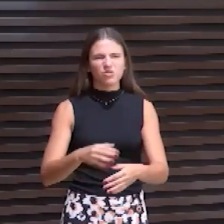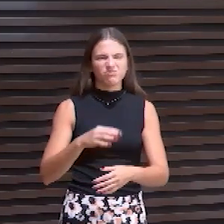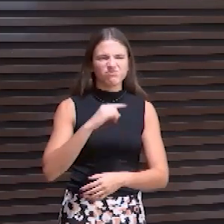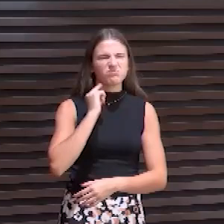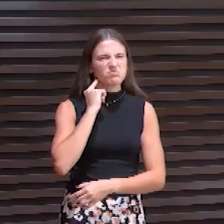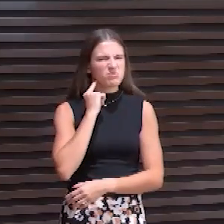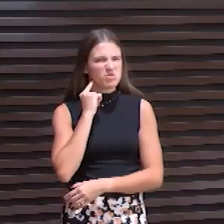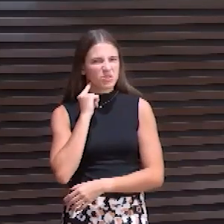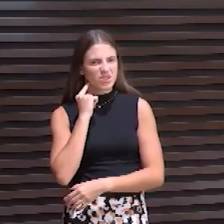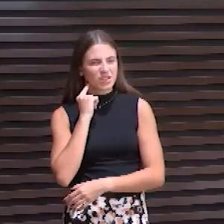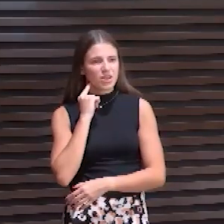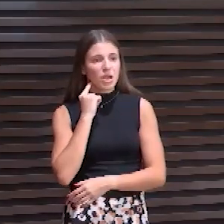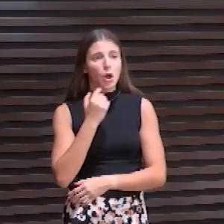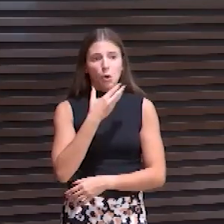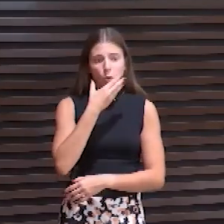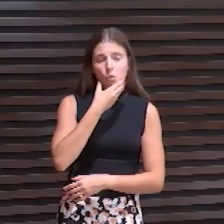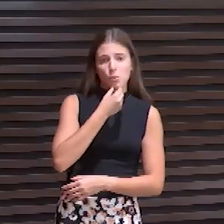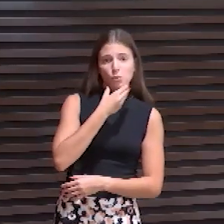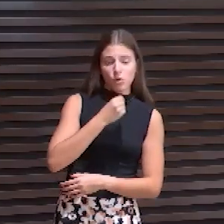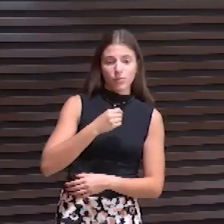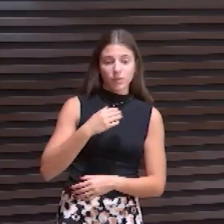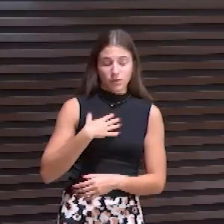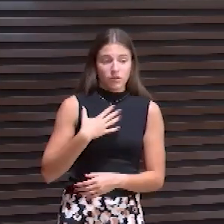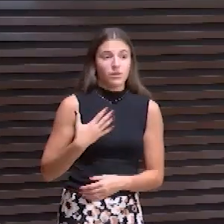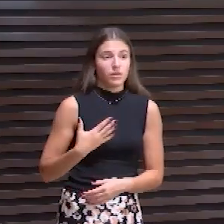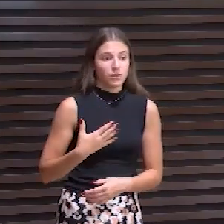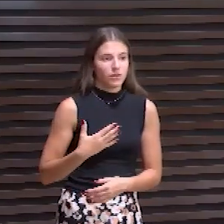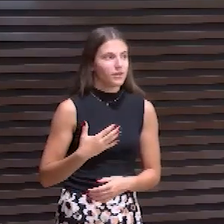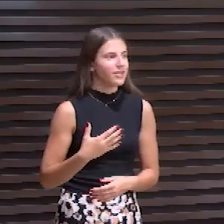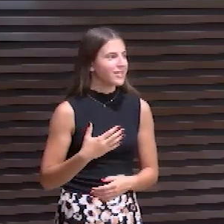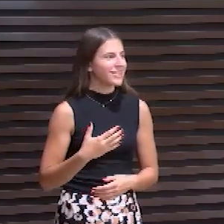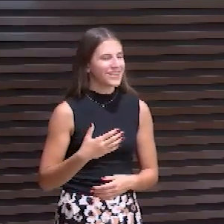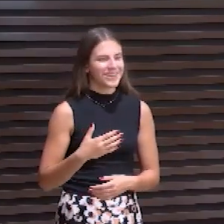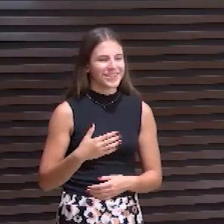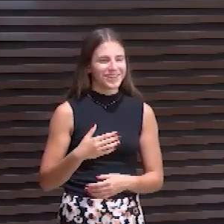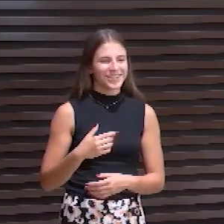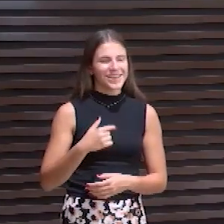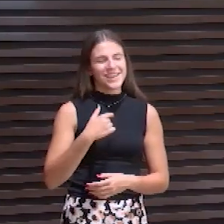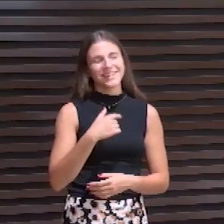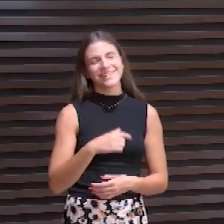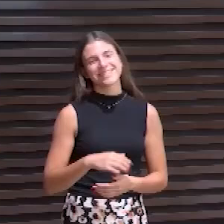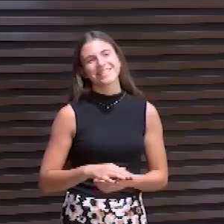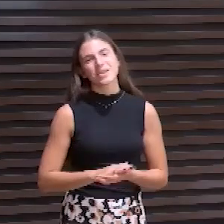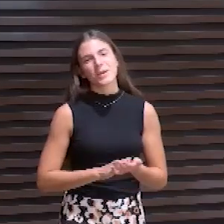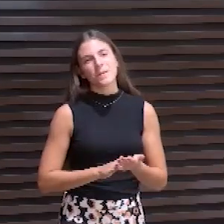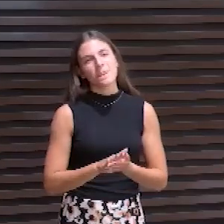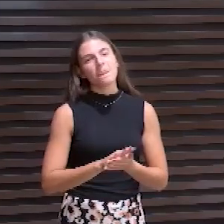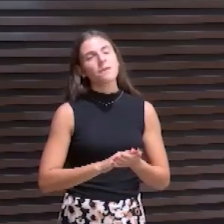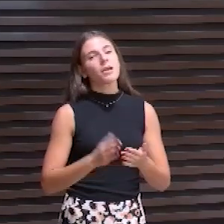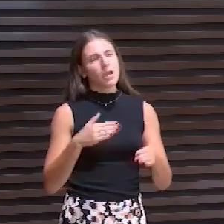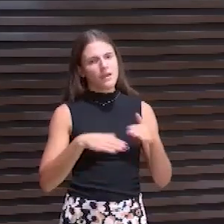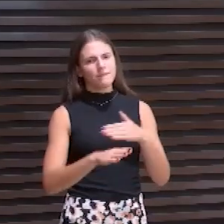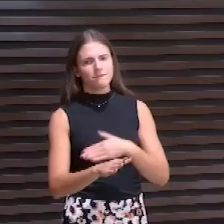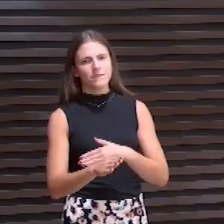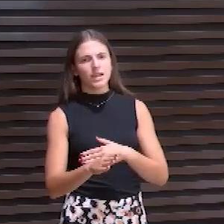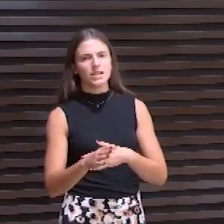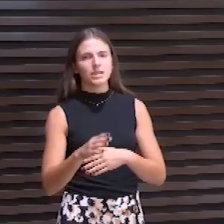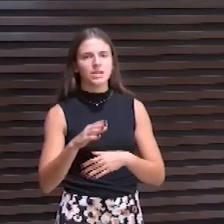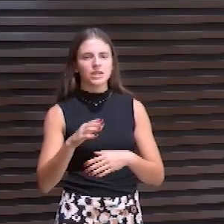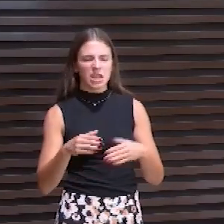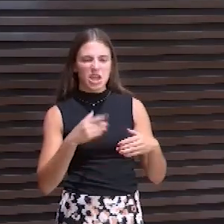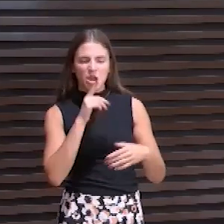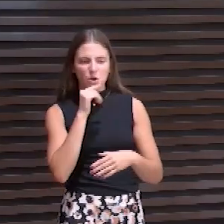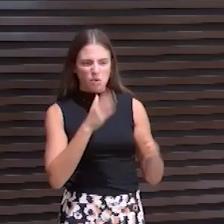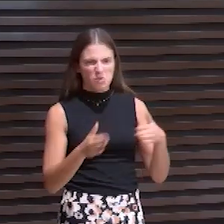O cara vai se escandalizar. Eu não vou citar o Igapó, porque eu amo o Igapó. Então, por favor. Então vai ali no Tietê, lá no centro de São Paulo,